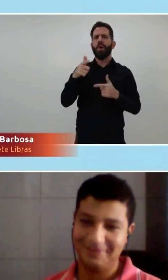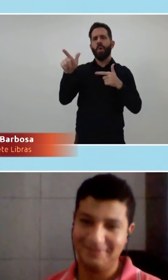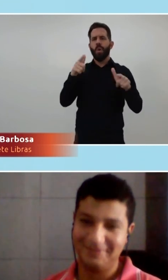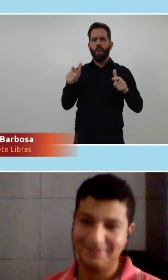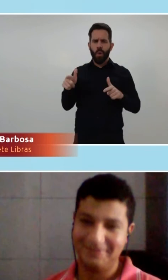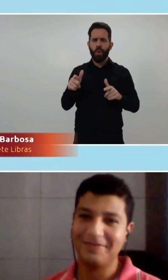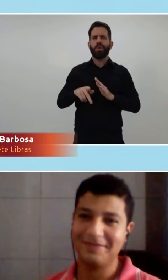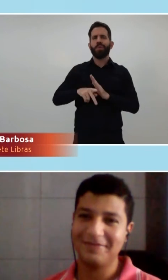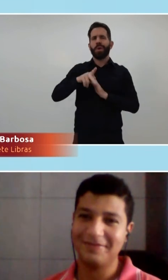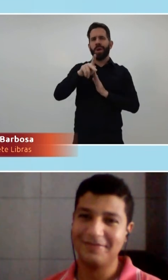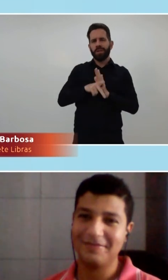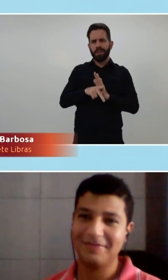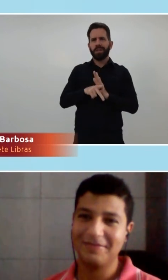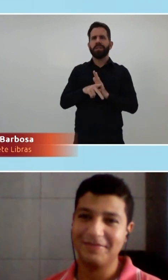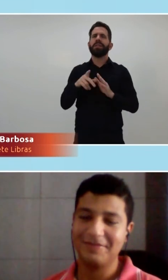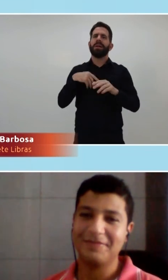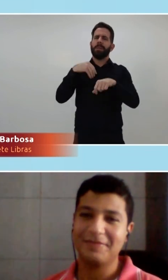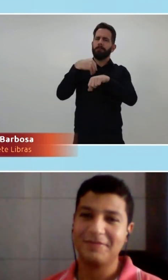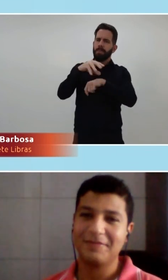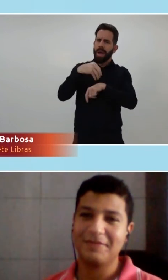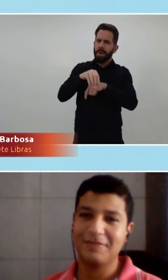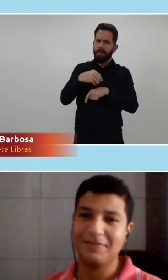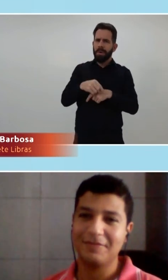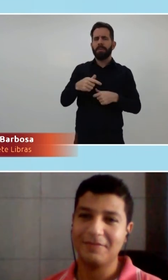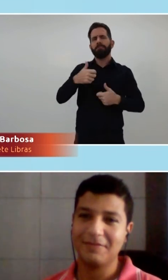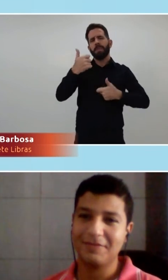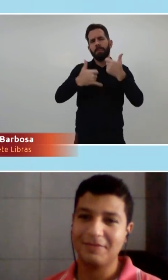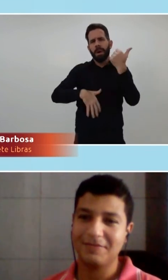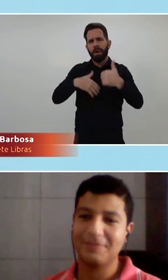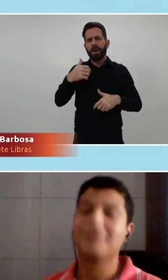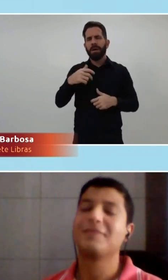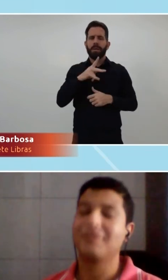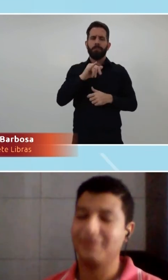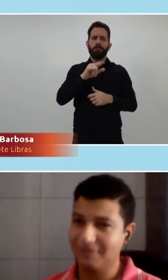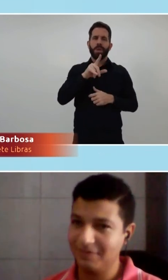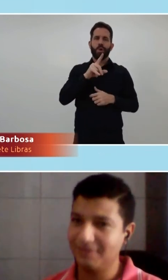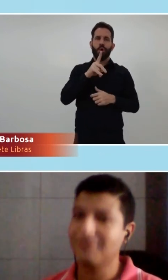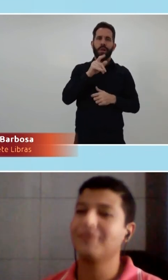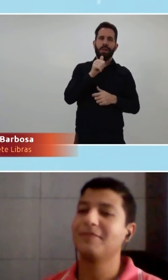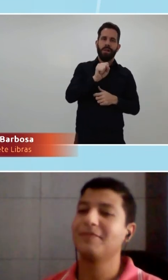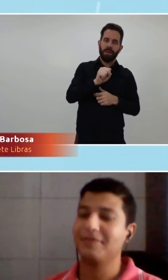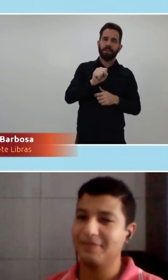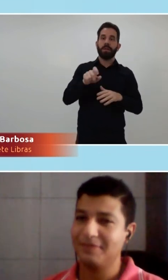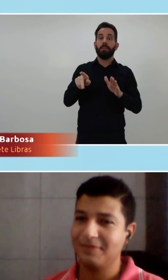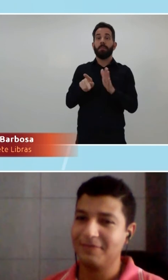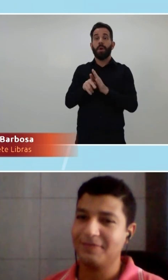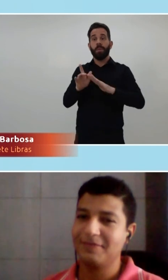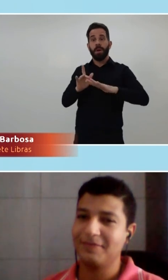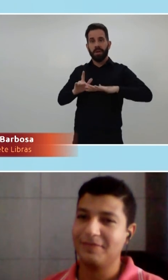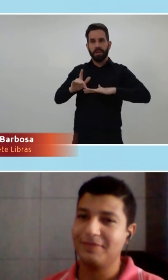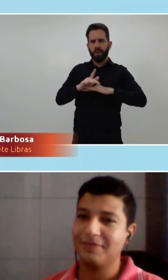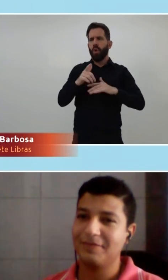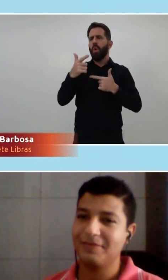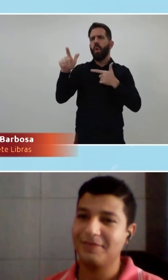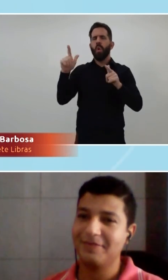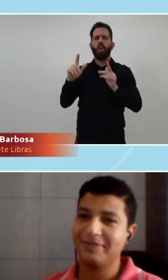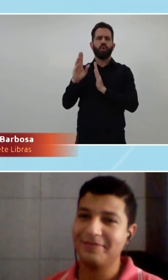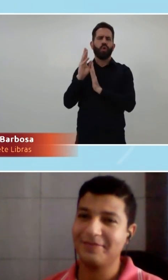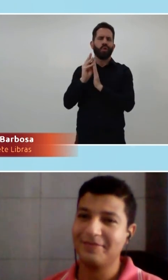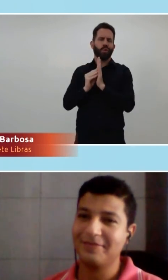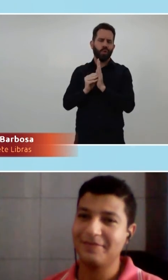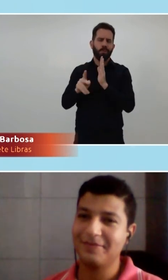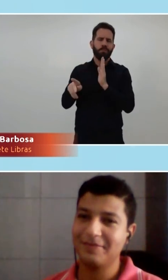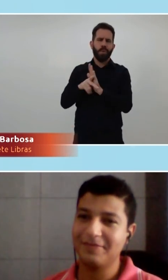a Intercomunicação está fazendo, pílulas para rede social, outros conteúdos falando sobre a cidade de Goiânia, projeto aí que é desenvolvido